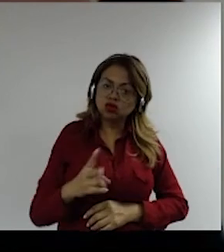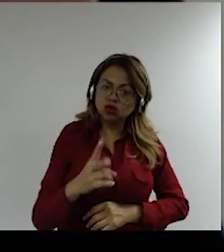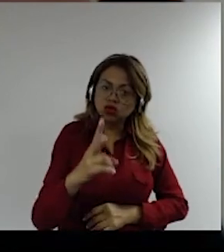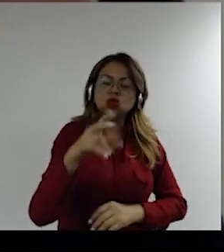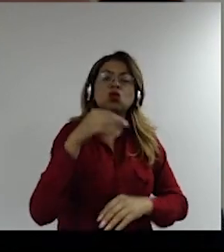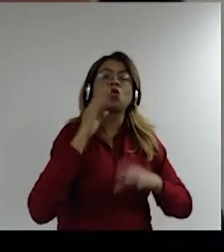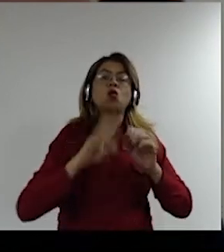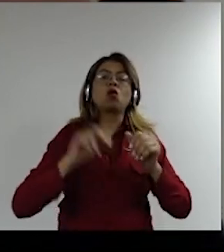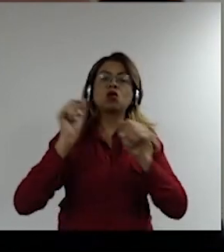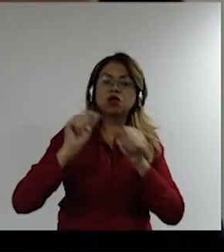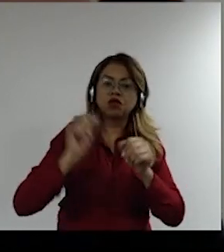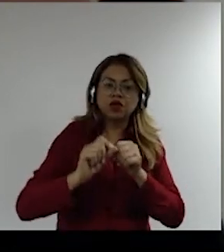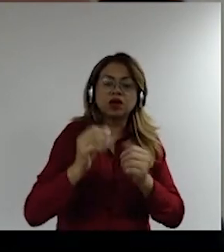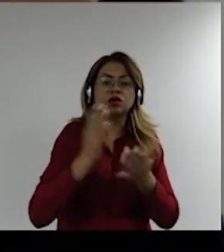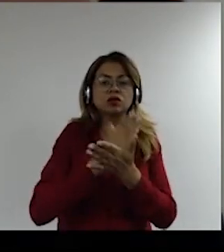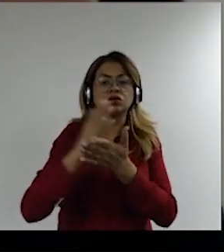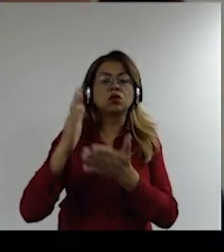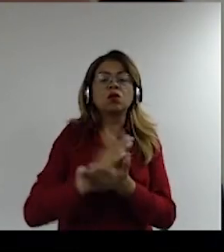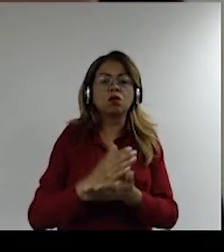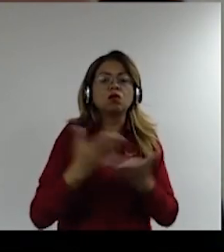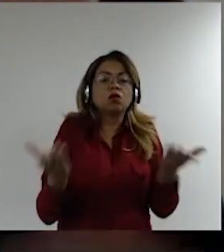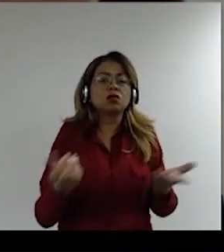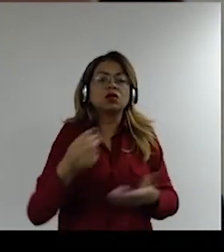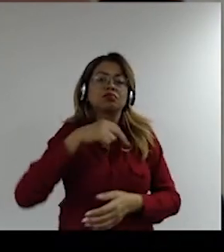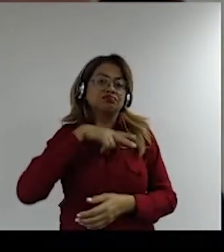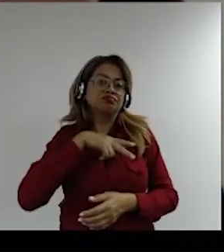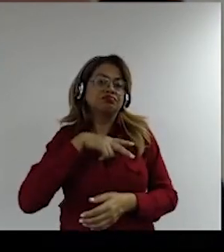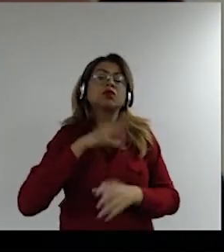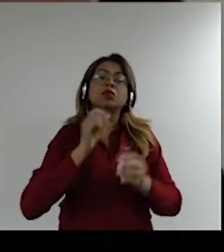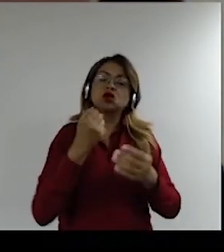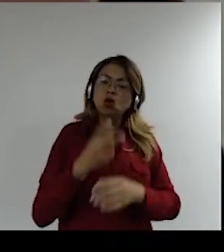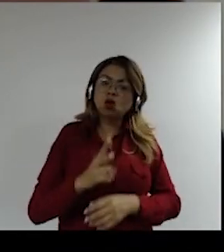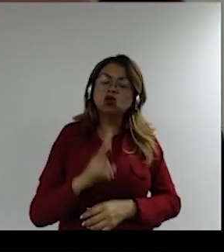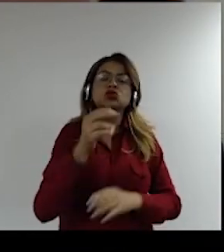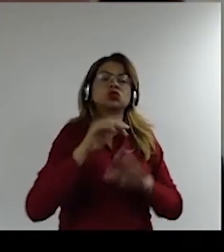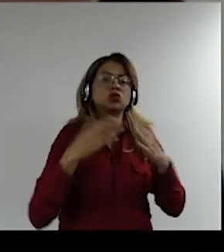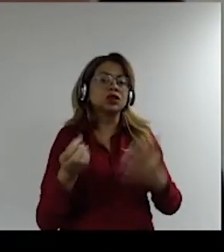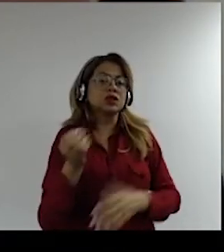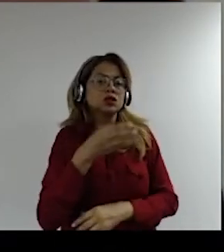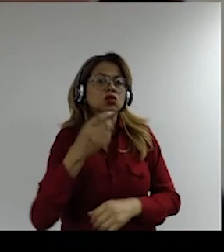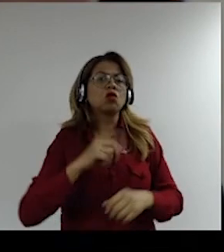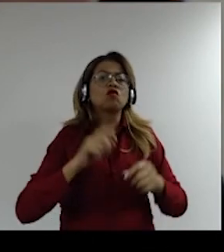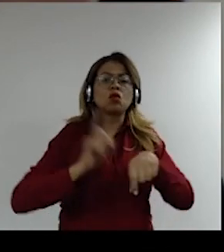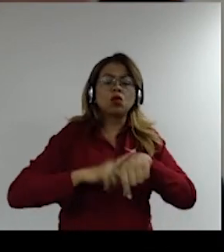instituições privadas e de algumas públicas, foi uma dificuldade enorme essa nova